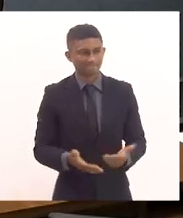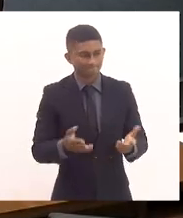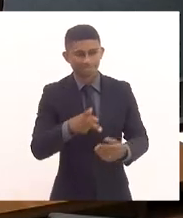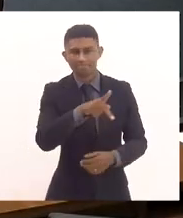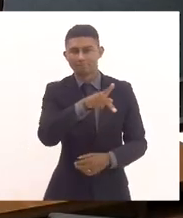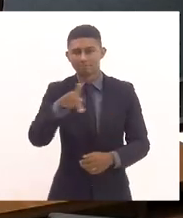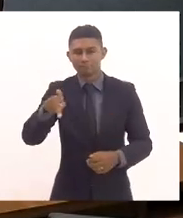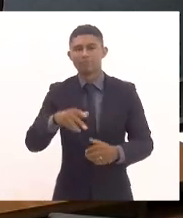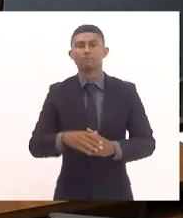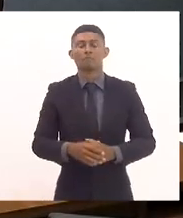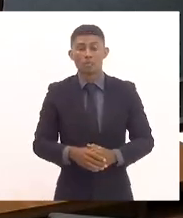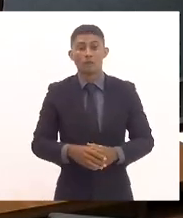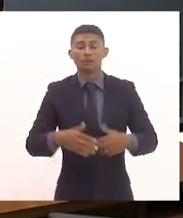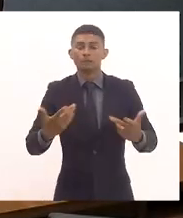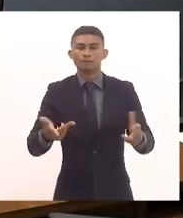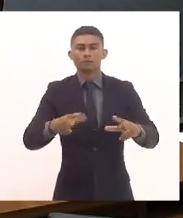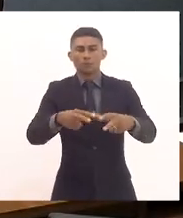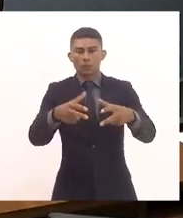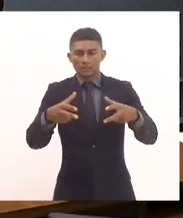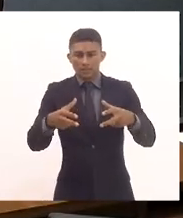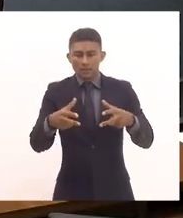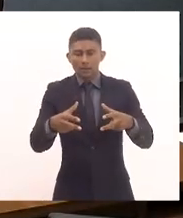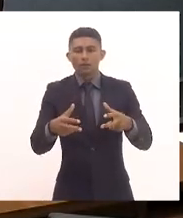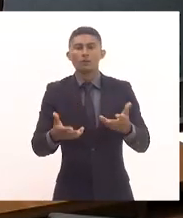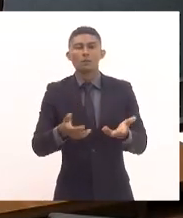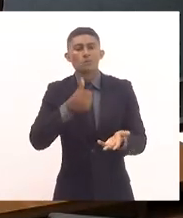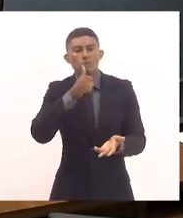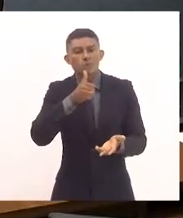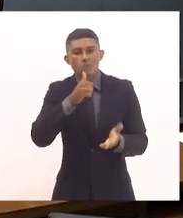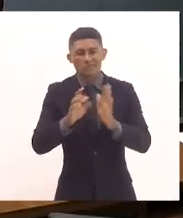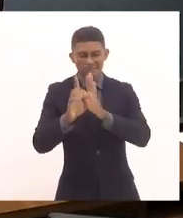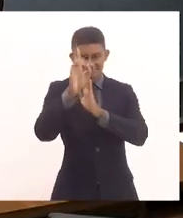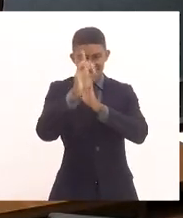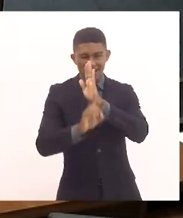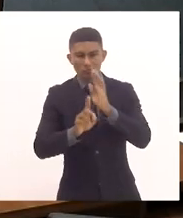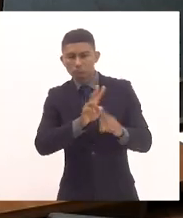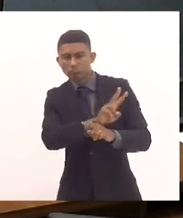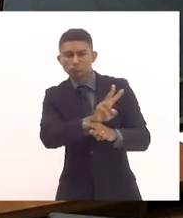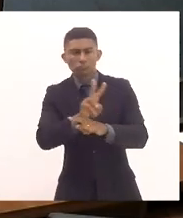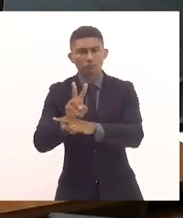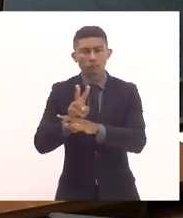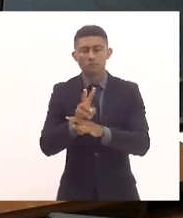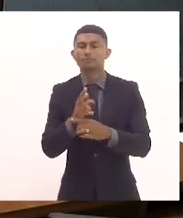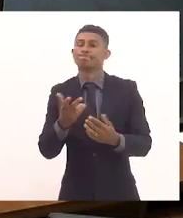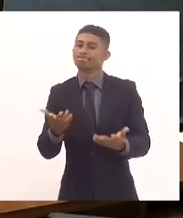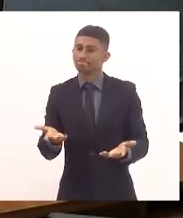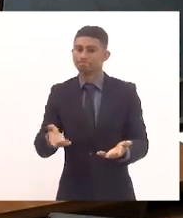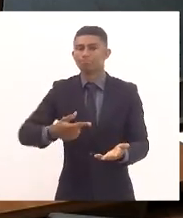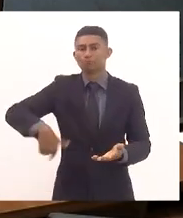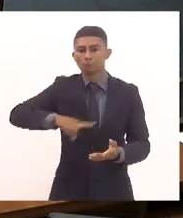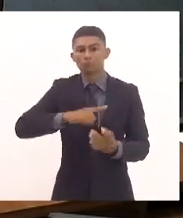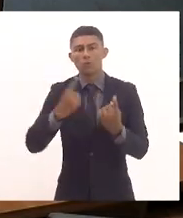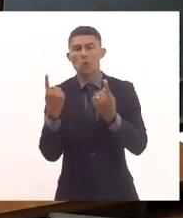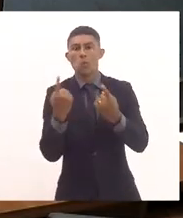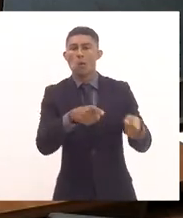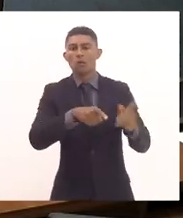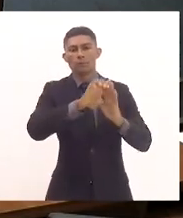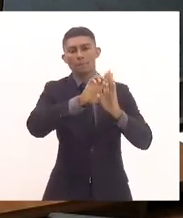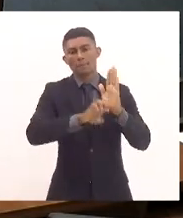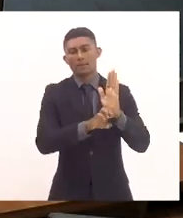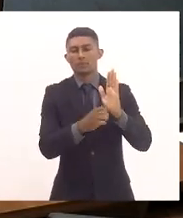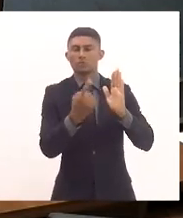Presidente, a Comissão de Defesa dos Direitos da Mulher, ela é contrária à emenda número